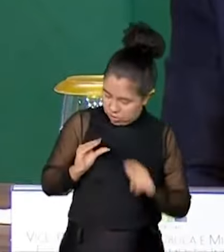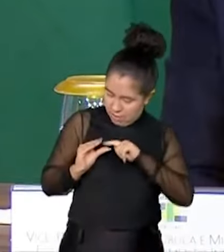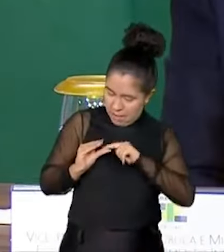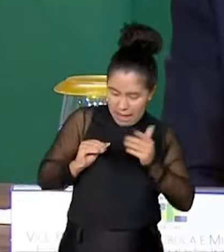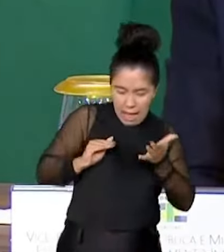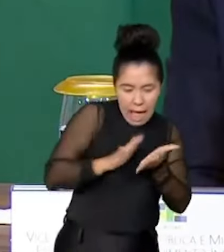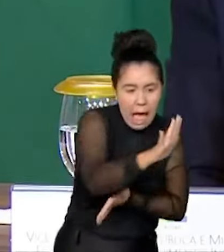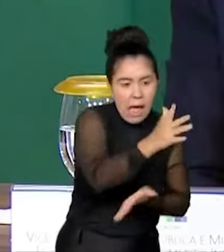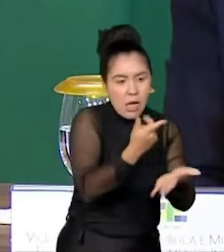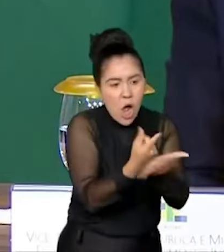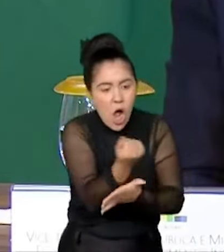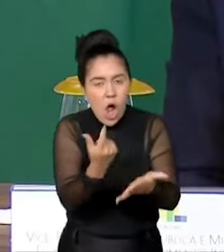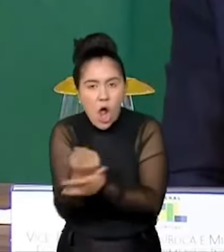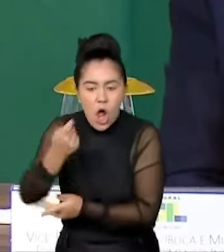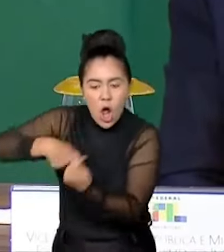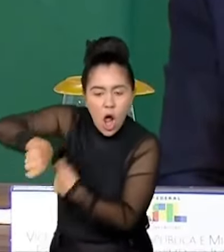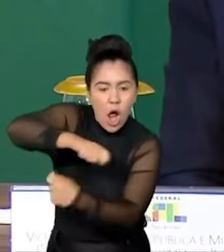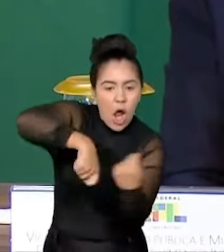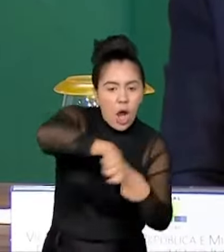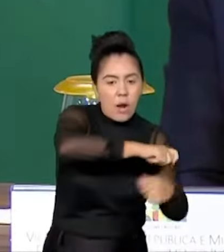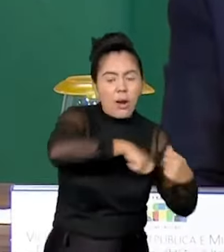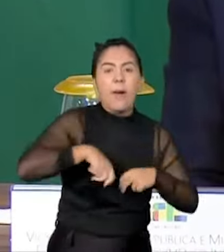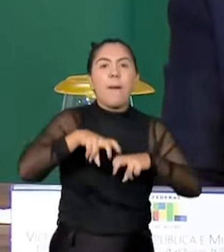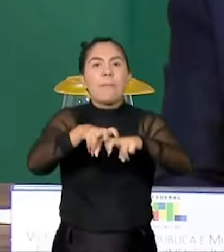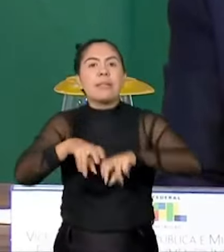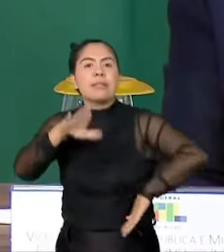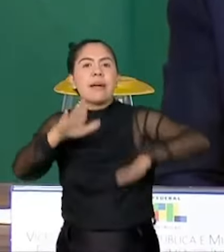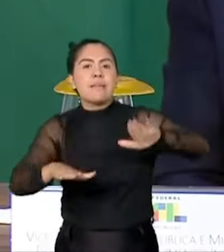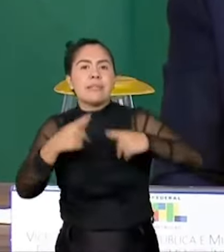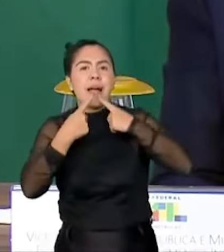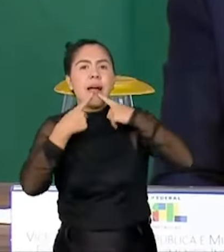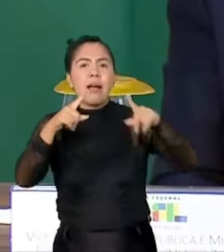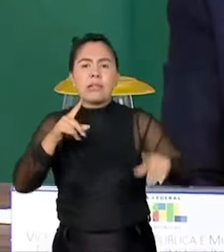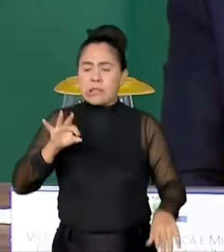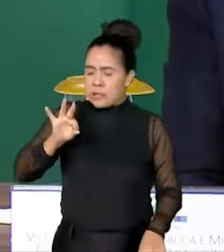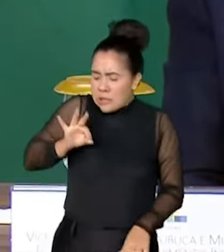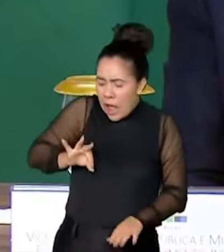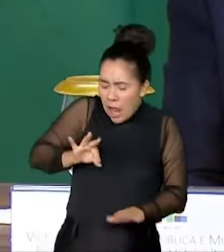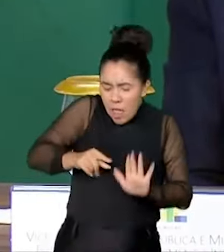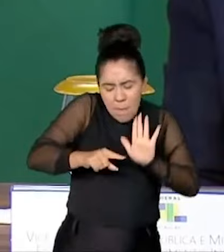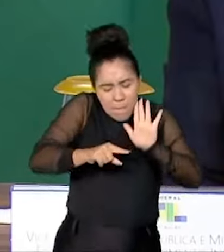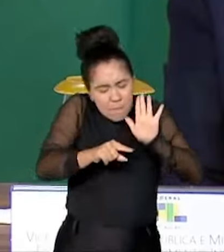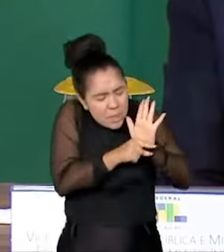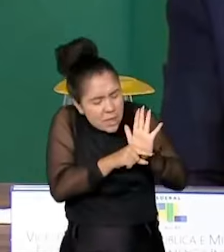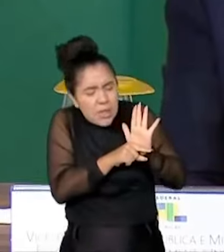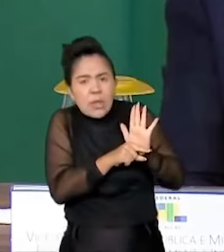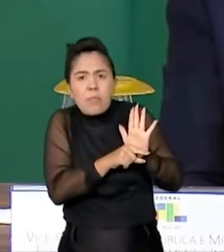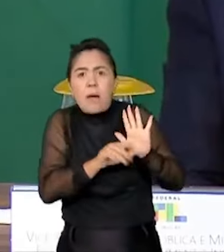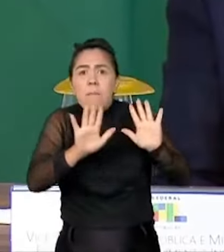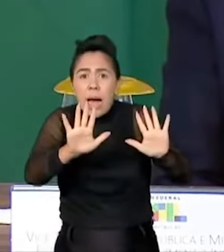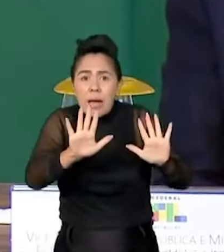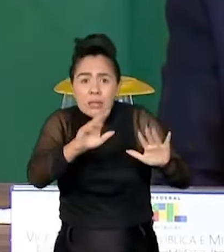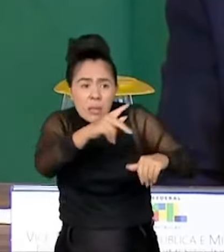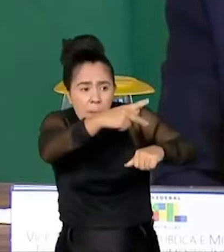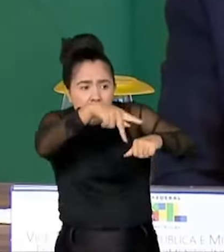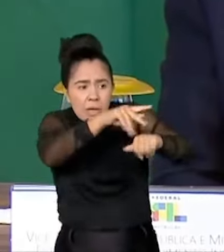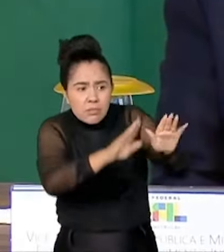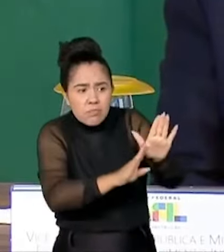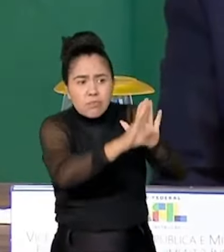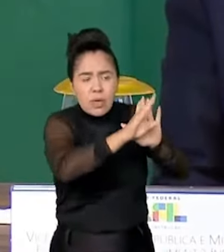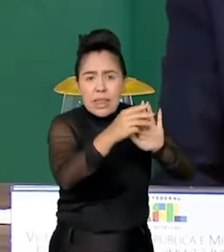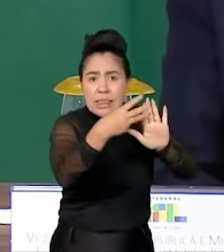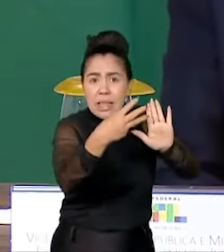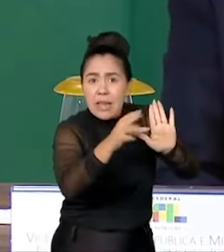É por isso que, muitas vezes, as pessoas se queixam do aumento do salário mínimo. O mínimo é o mínimo. Se o país cresceu